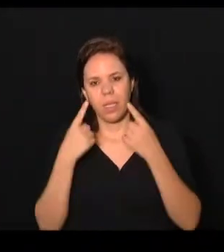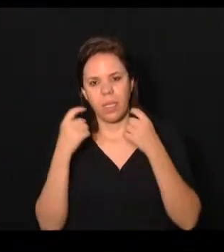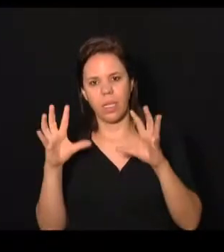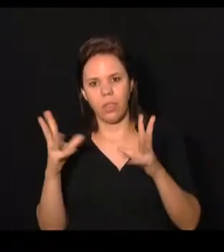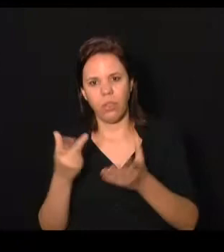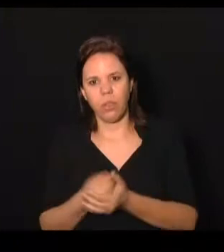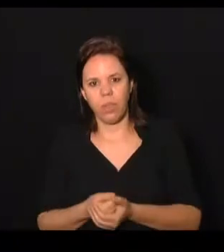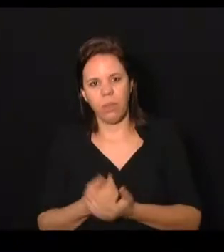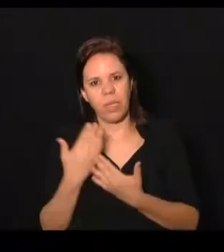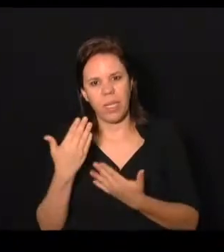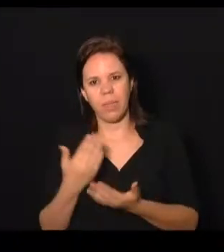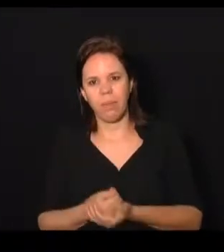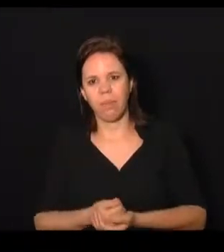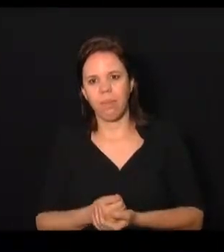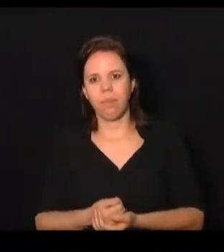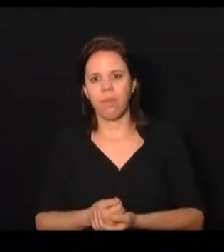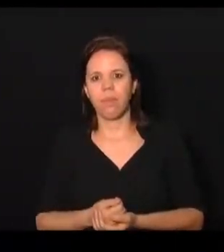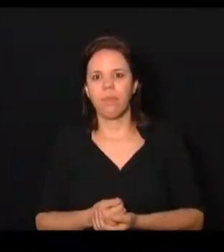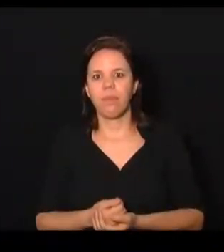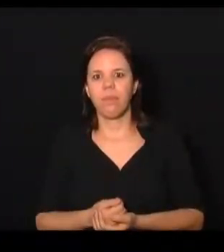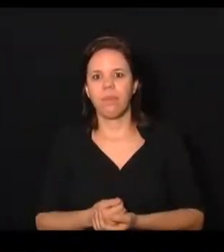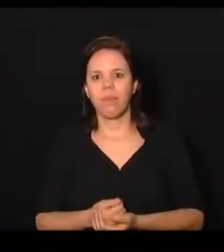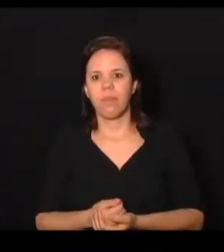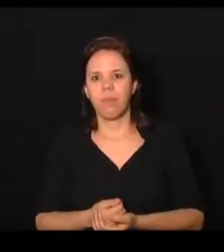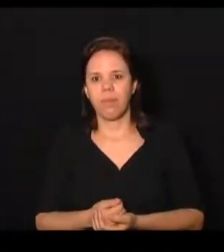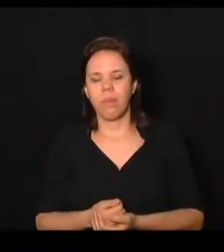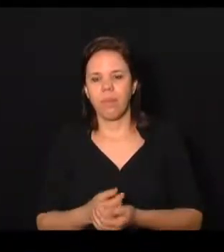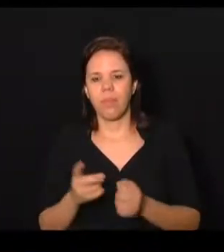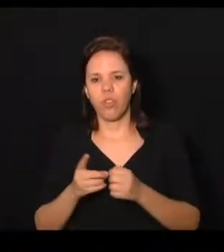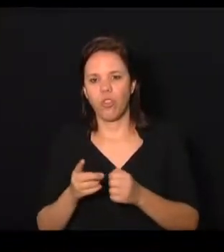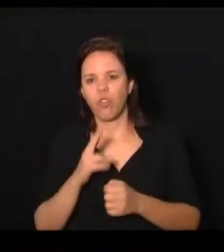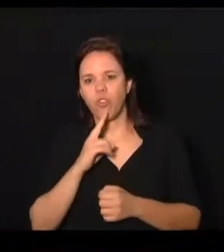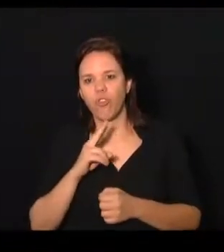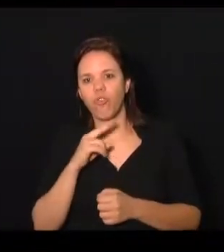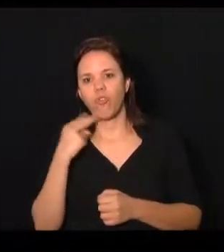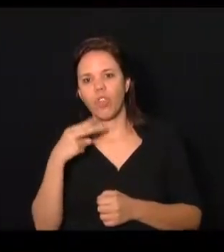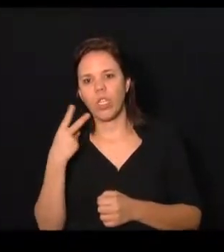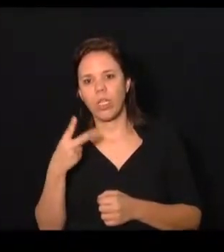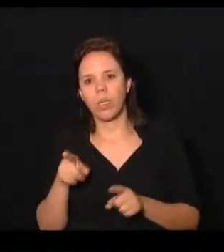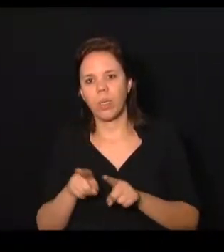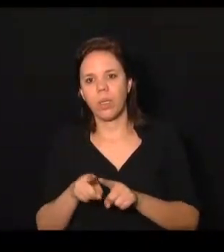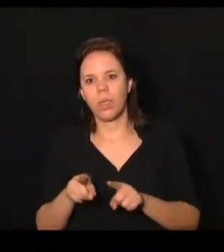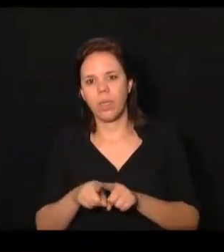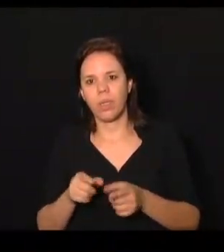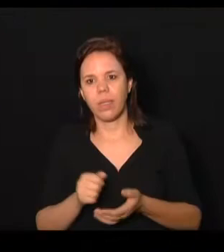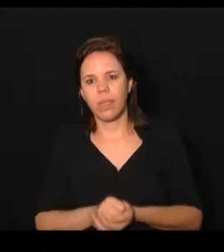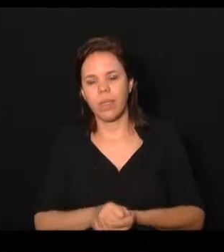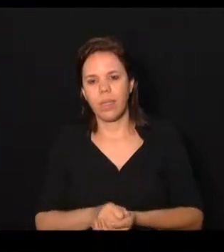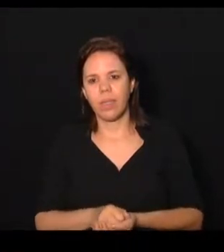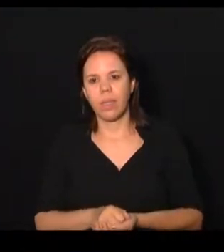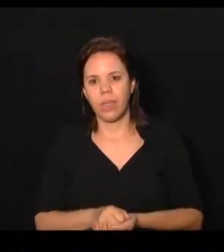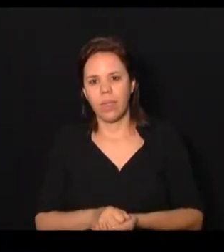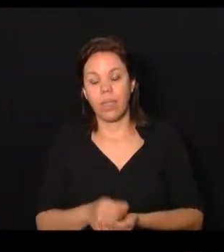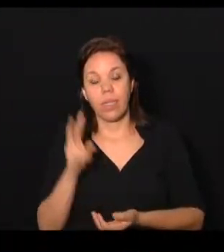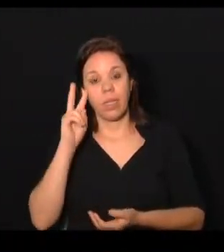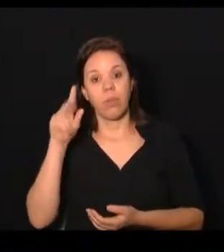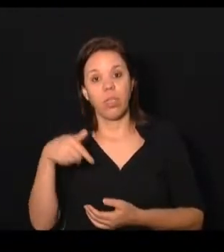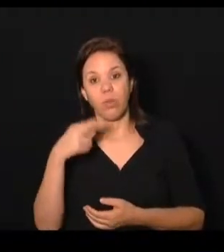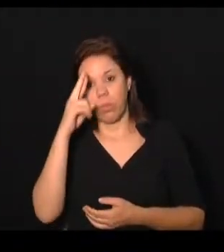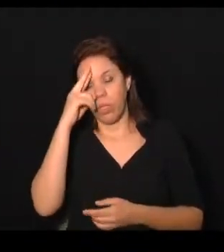todos. Muito obrigada. Então tá bom, muito obrigado à doutora, obrigado também ao vereador Nelson Osseri. Lembrando que a partir